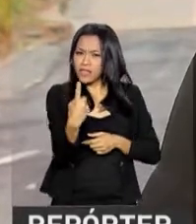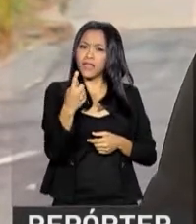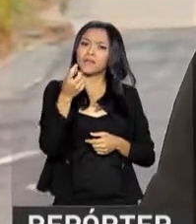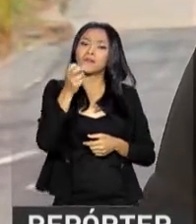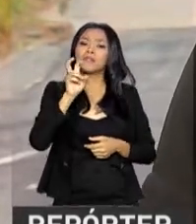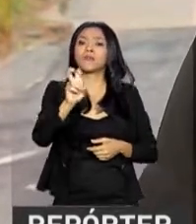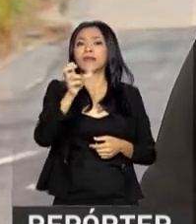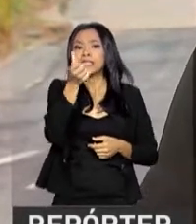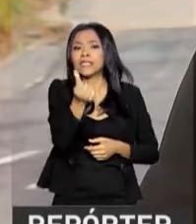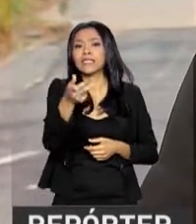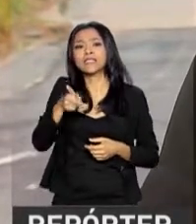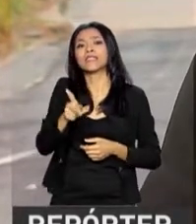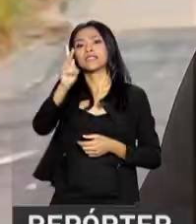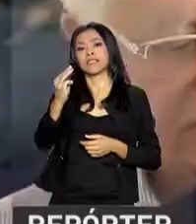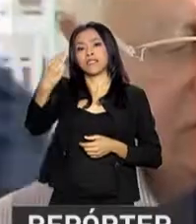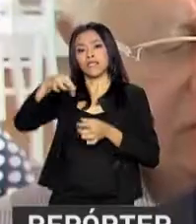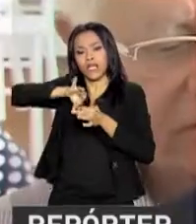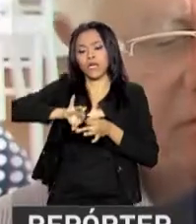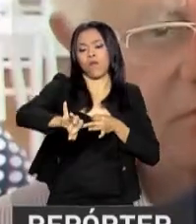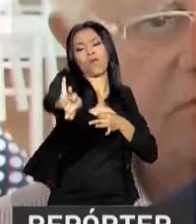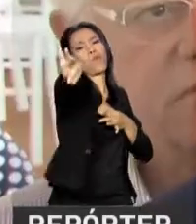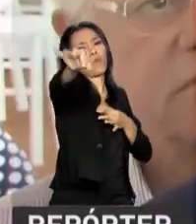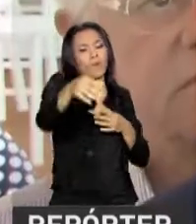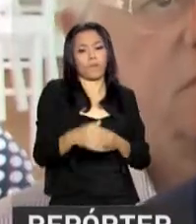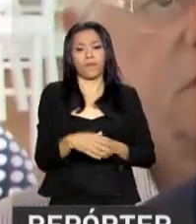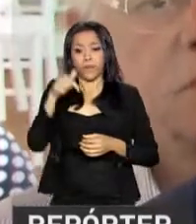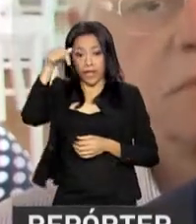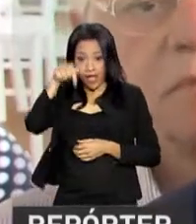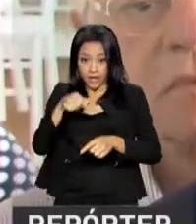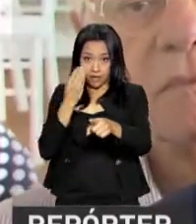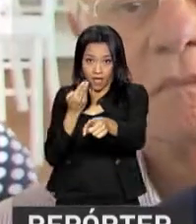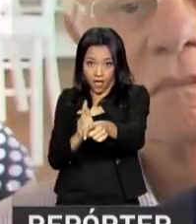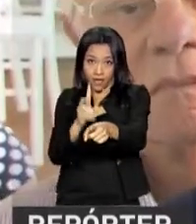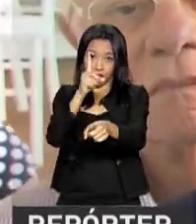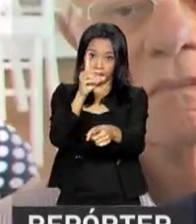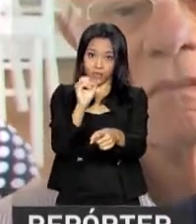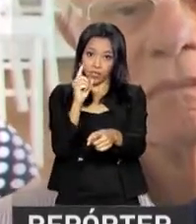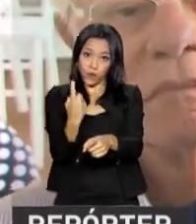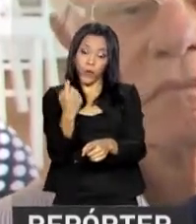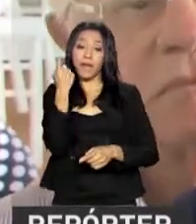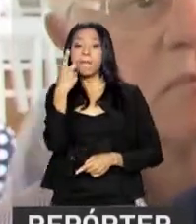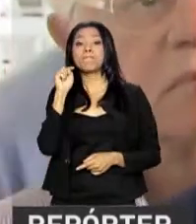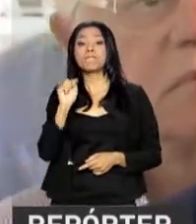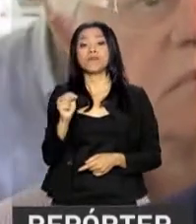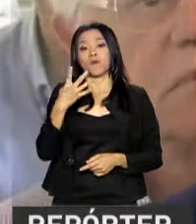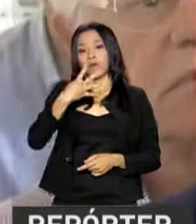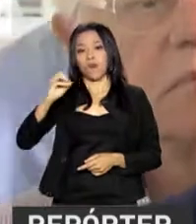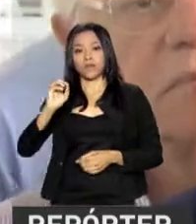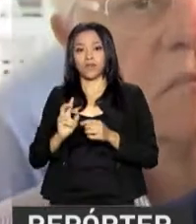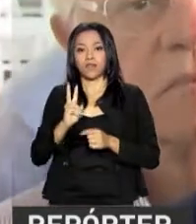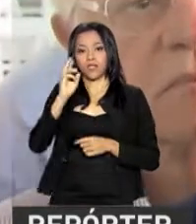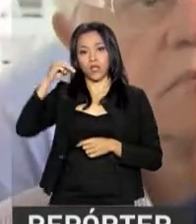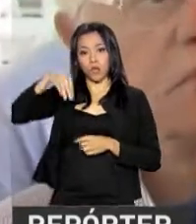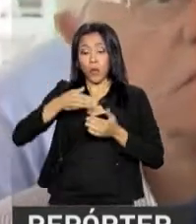quilômetros de pista dupla no estado a br 101 é uma rodovia e 1.400 quilômetros não é que nasci lá no